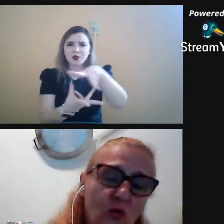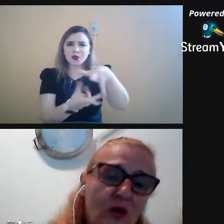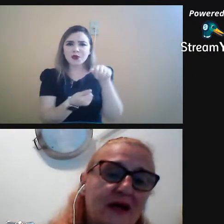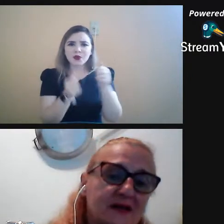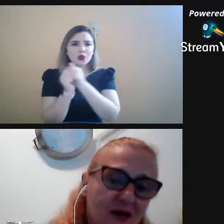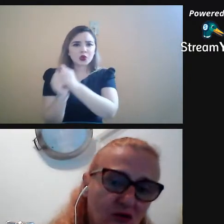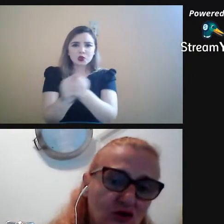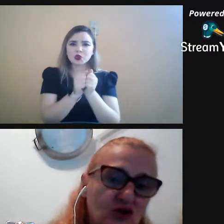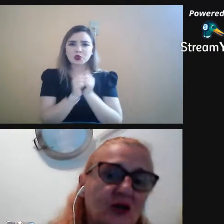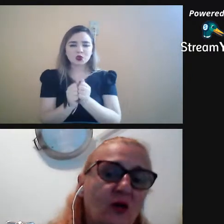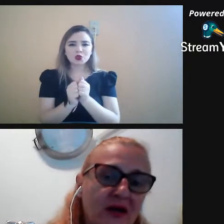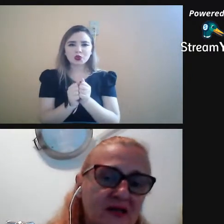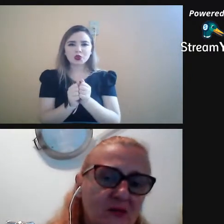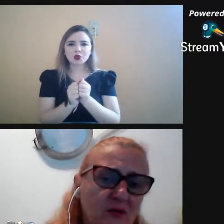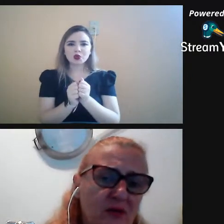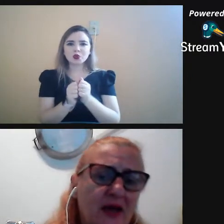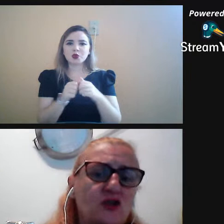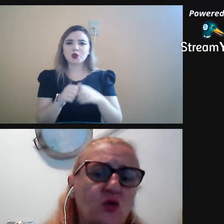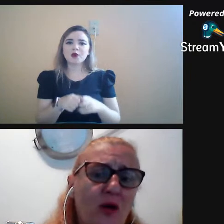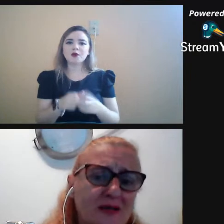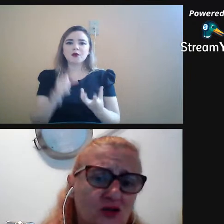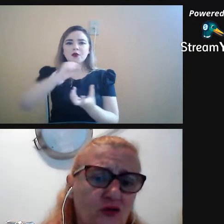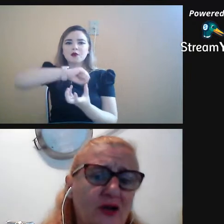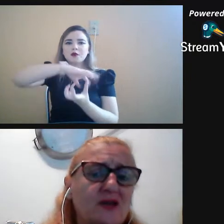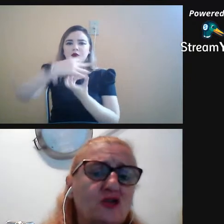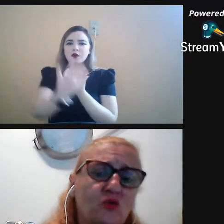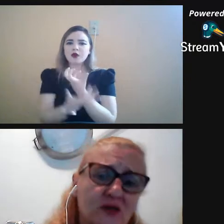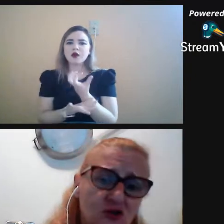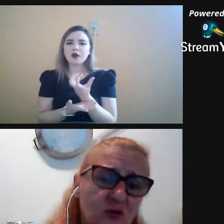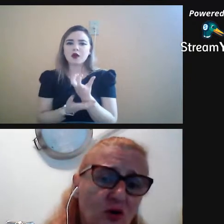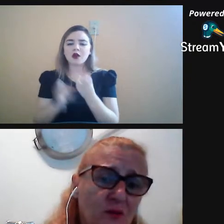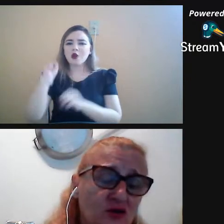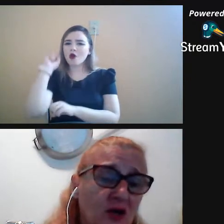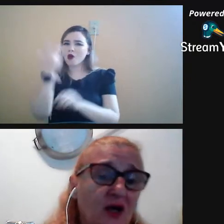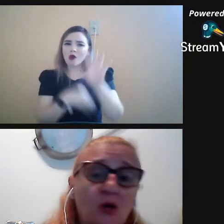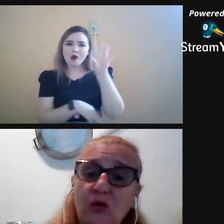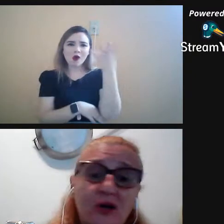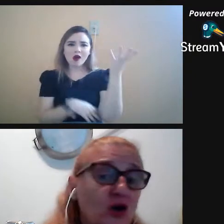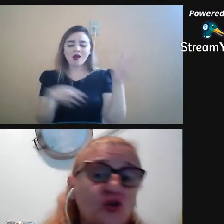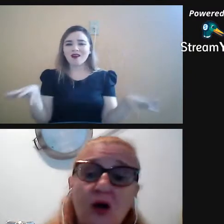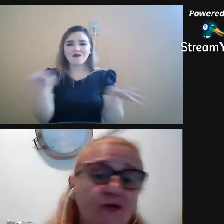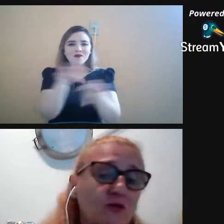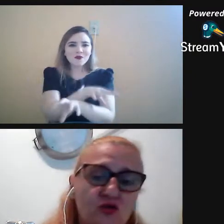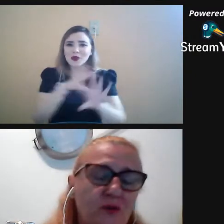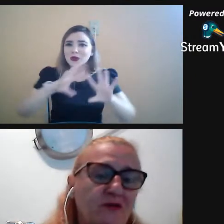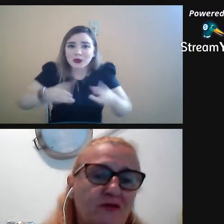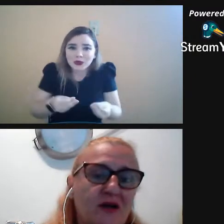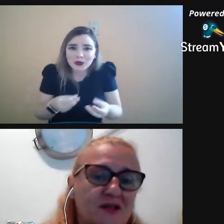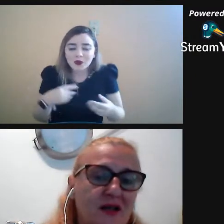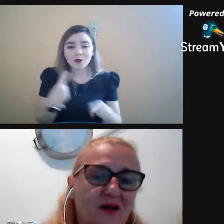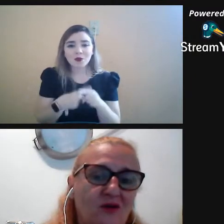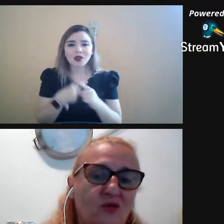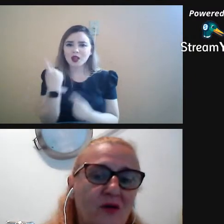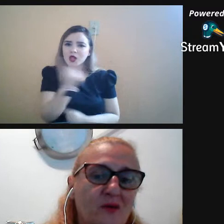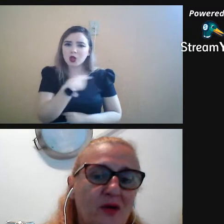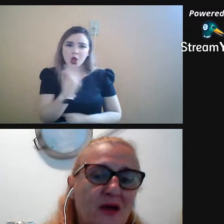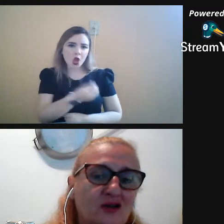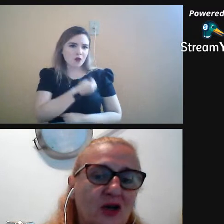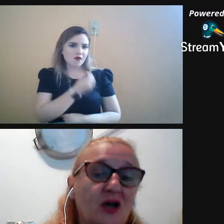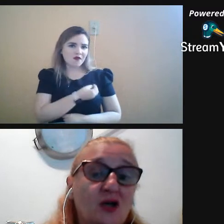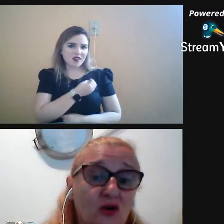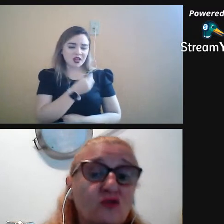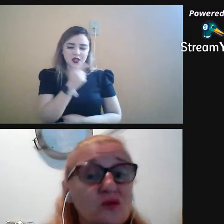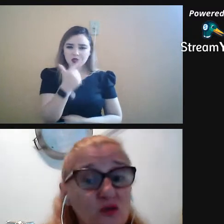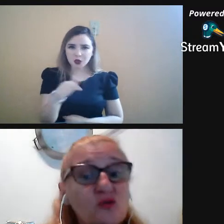junto com essa ecologia, com esse meio ambiente, com essas florestas, com esses biomas. Porque nós não vamos sobreviver sem o meio